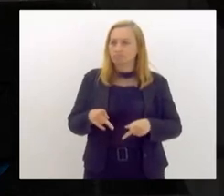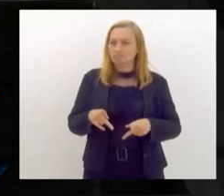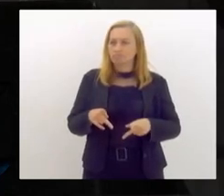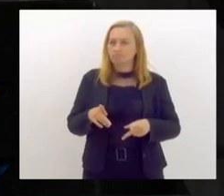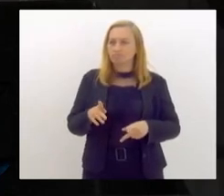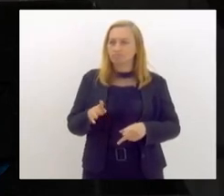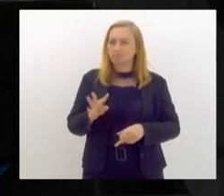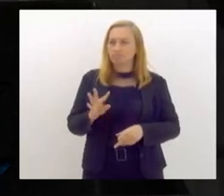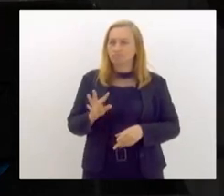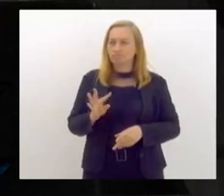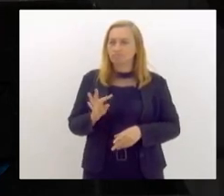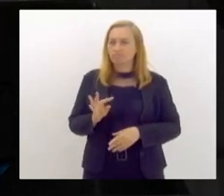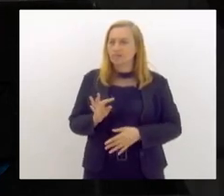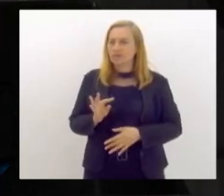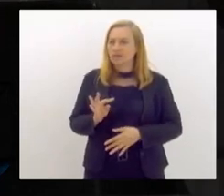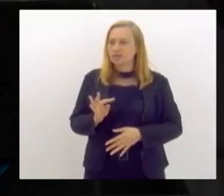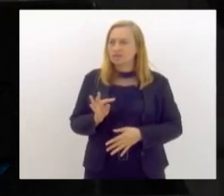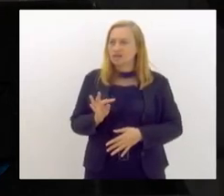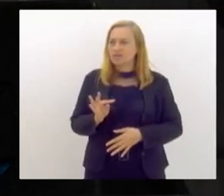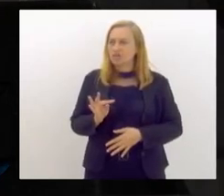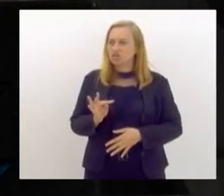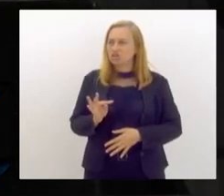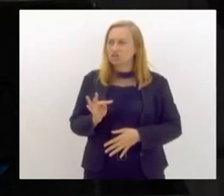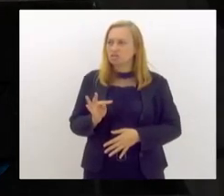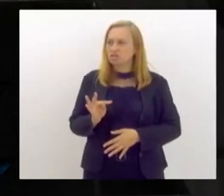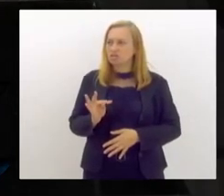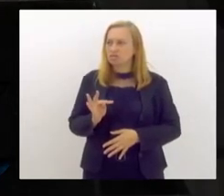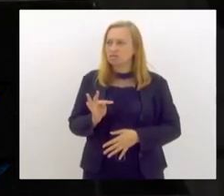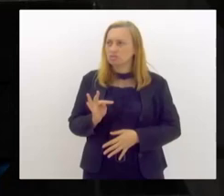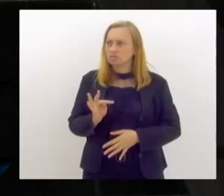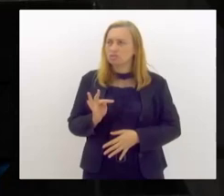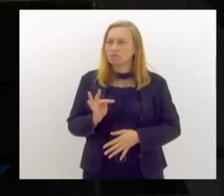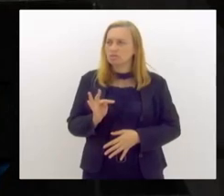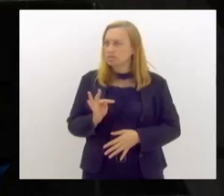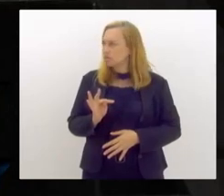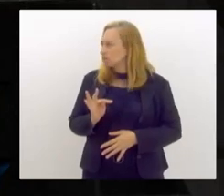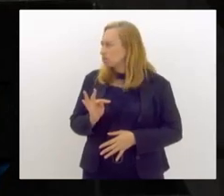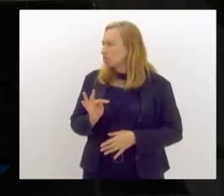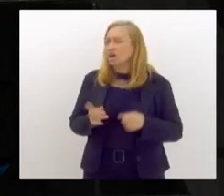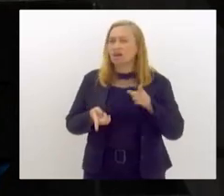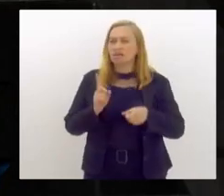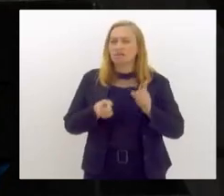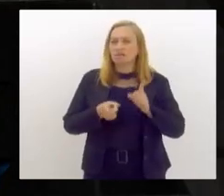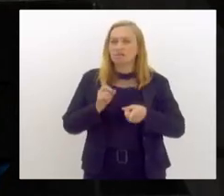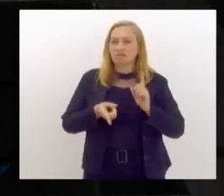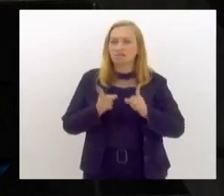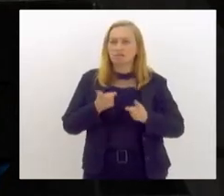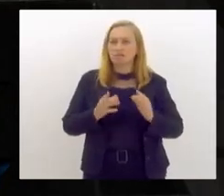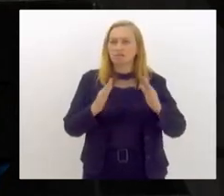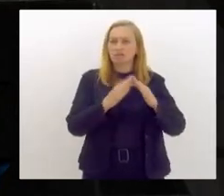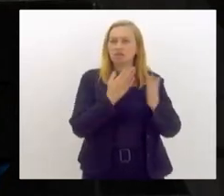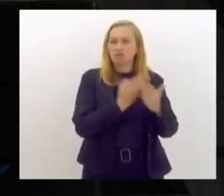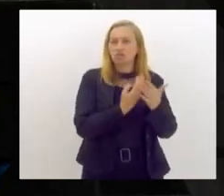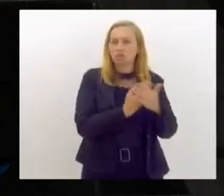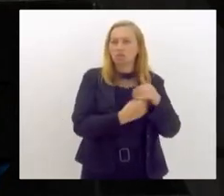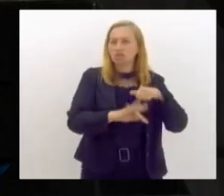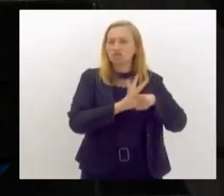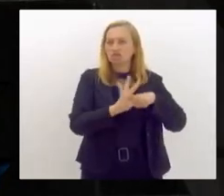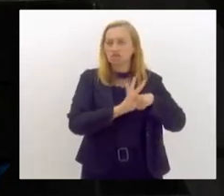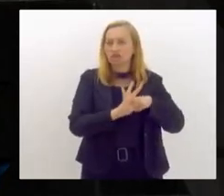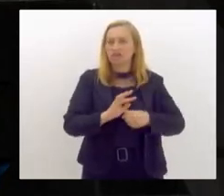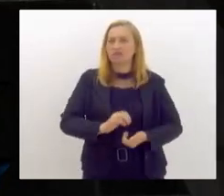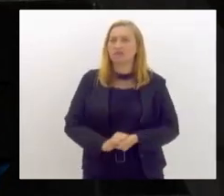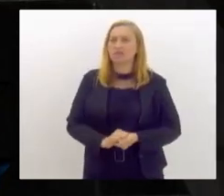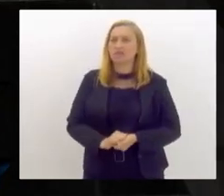foi a adoção de reserva de vagas no âmbito das universidades estaduais e também das escolas técnicas, aqui especificamente